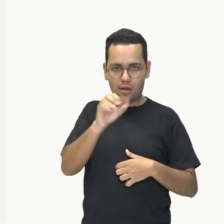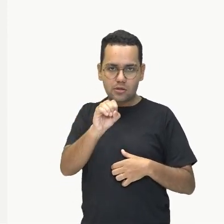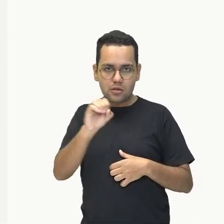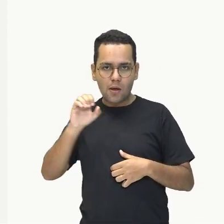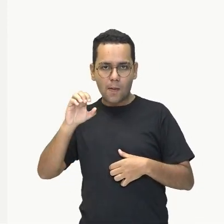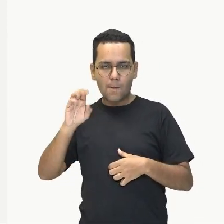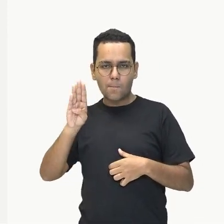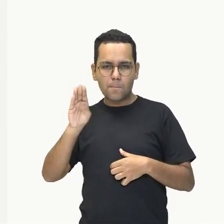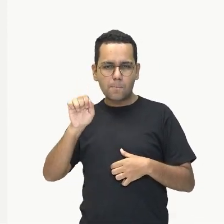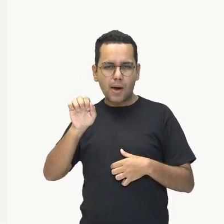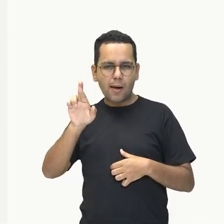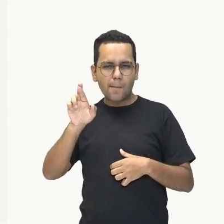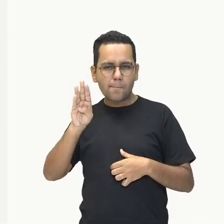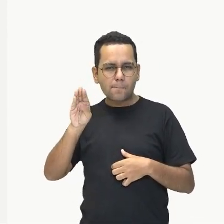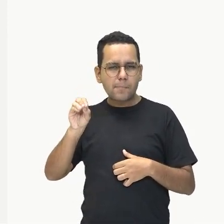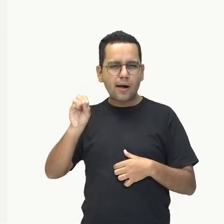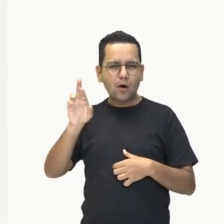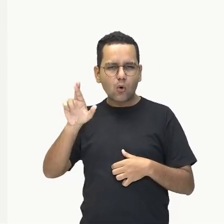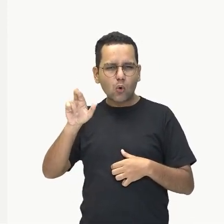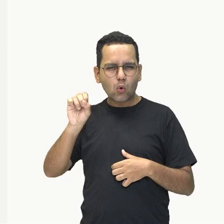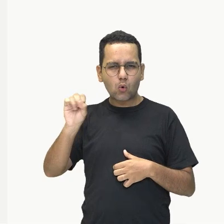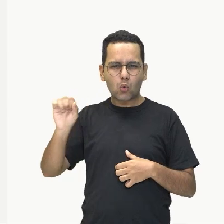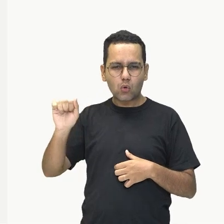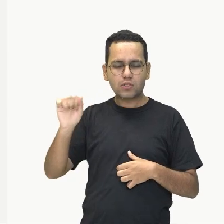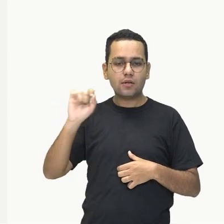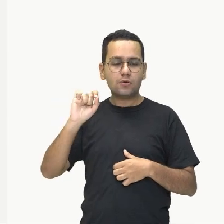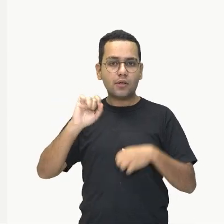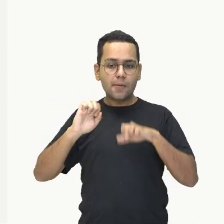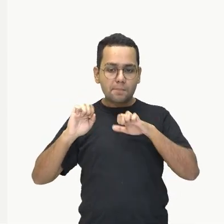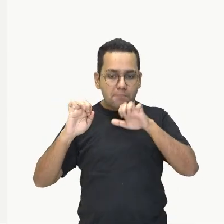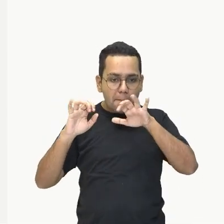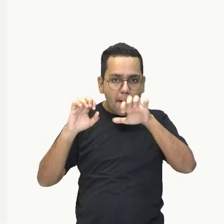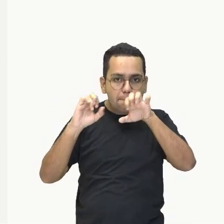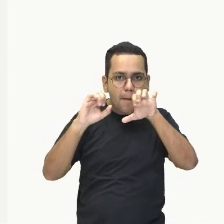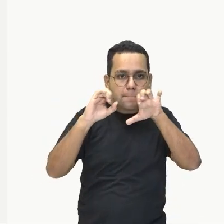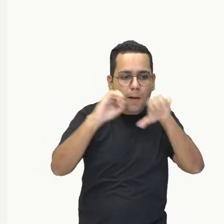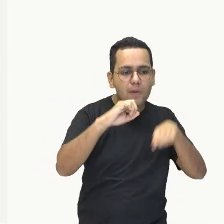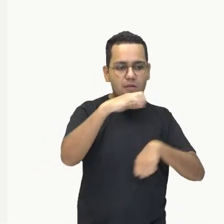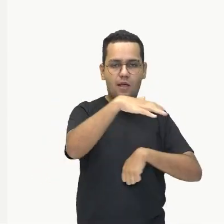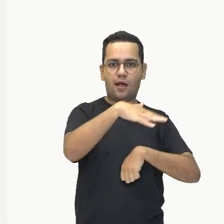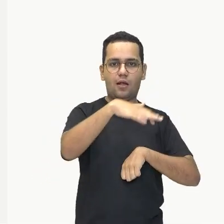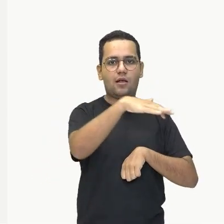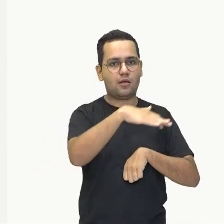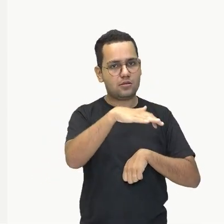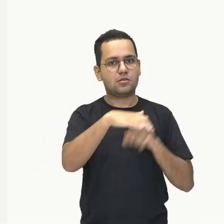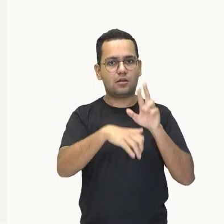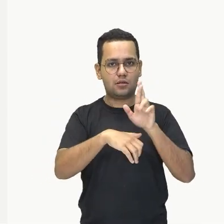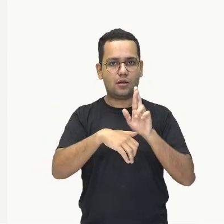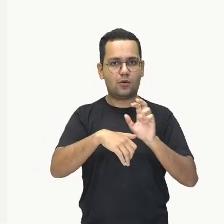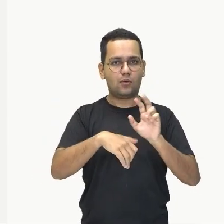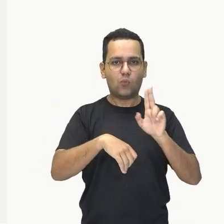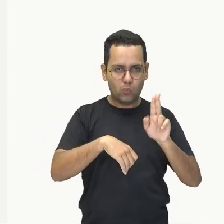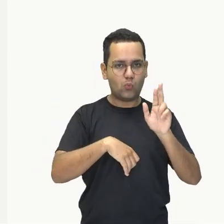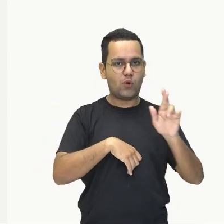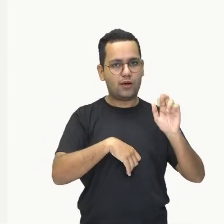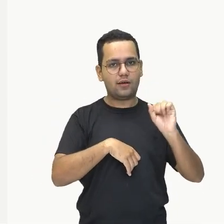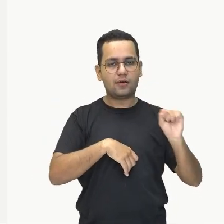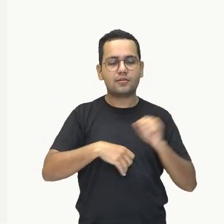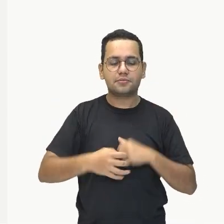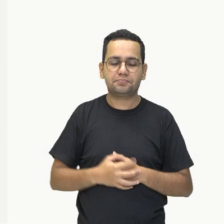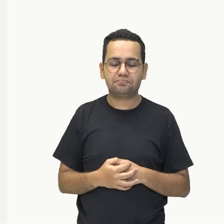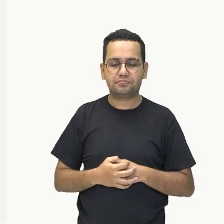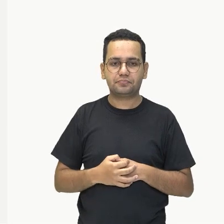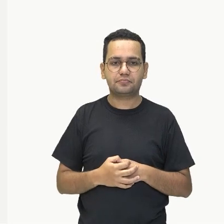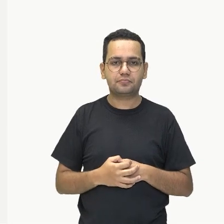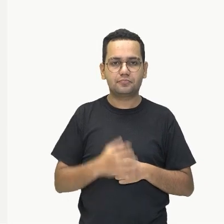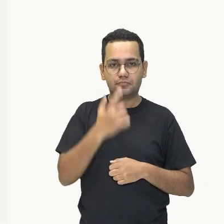União Soviética. Por quê, gente? Mais uma vez, eram ideologias antagônicas, tanto os